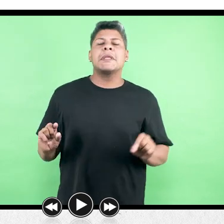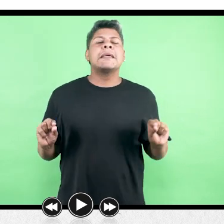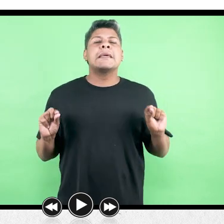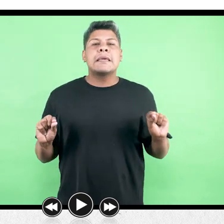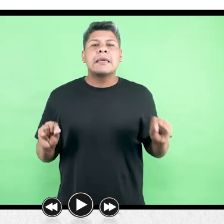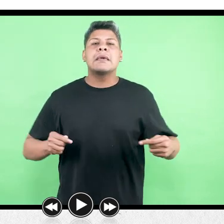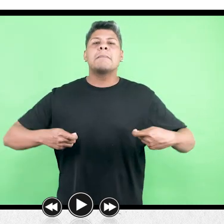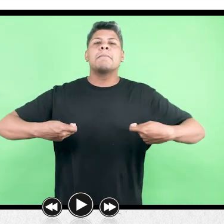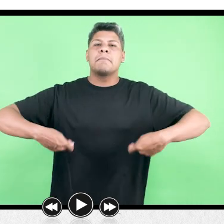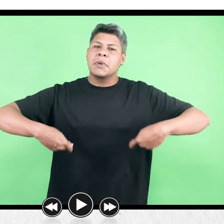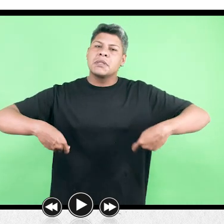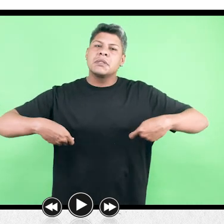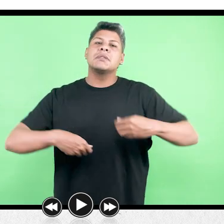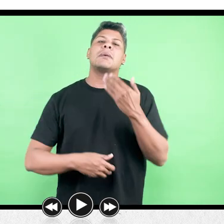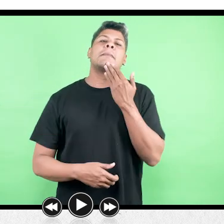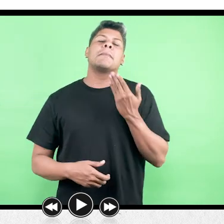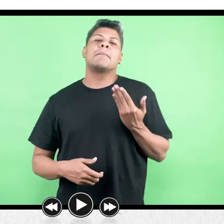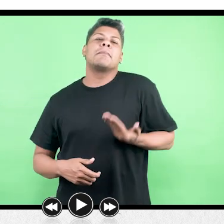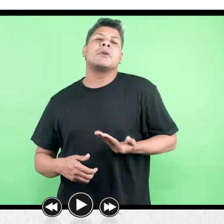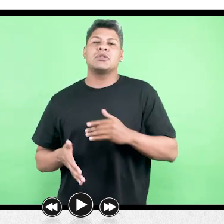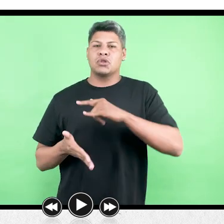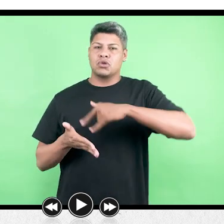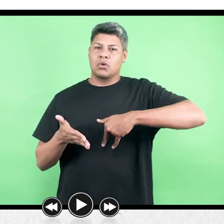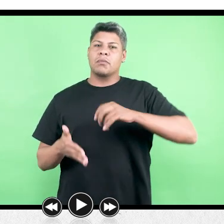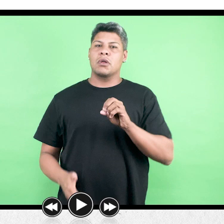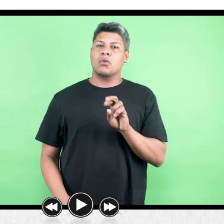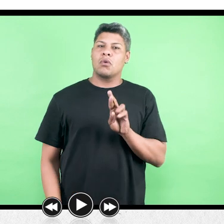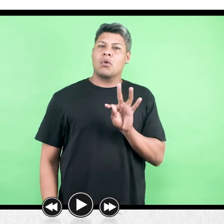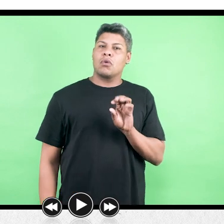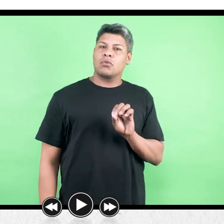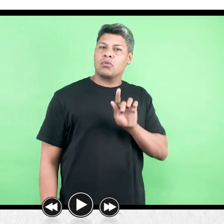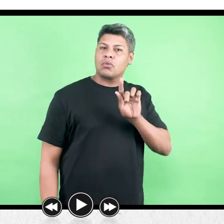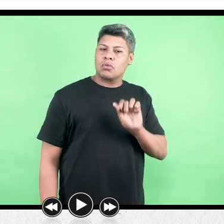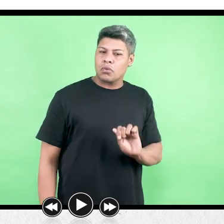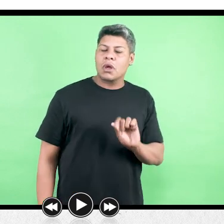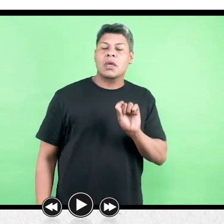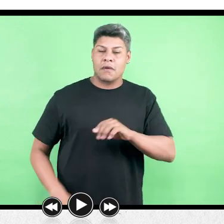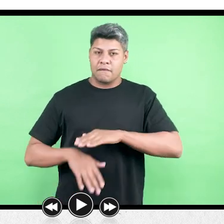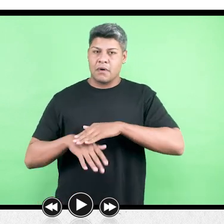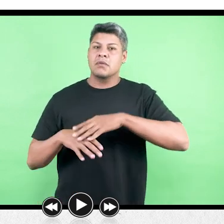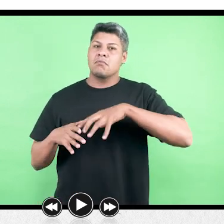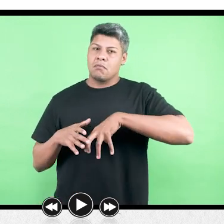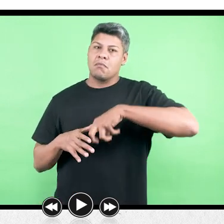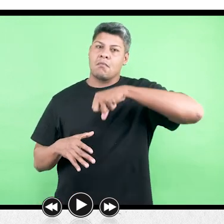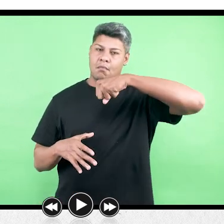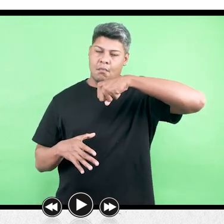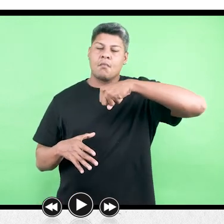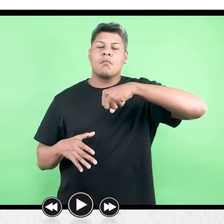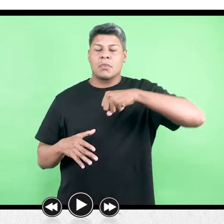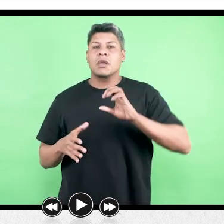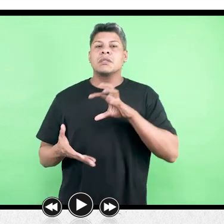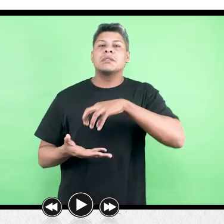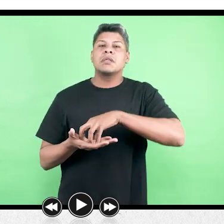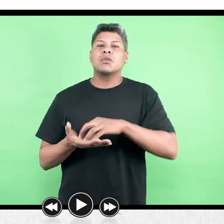que precisa solicitar essa outorga? Todas as captações, quem faz captação, setor